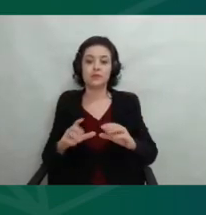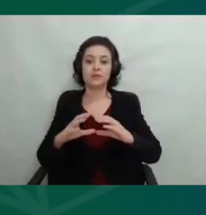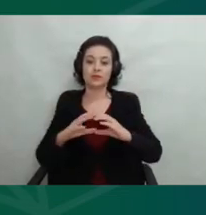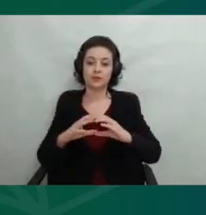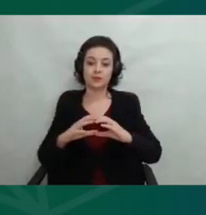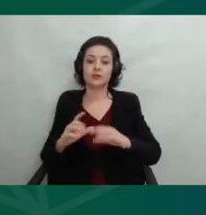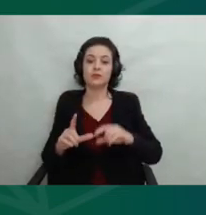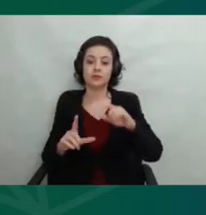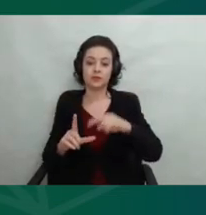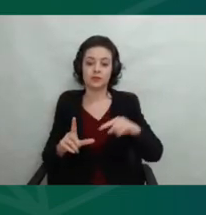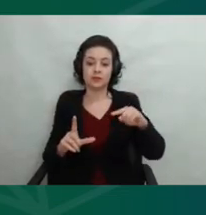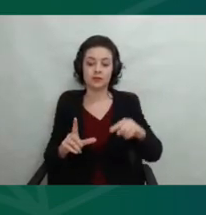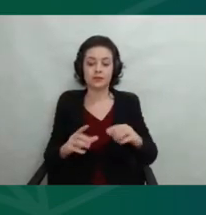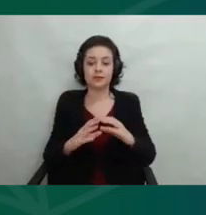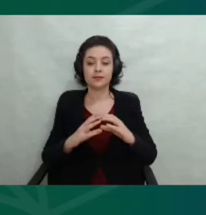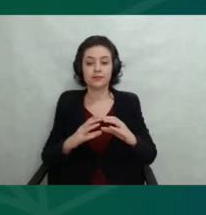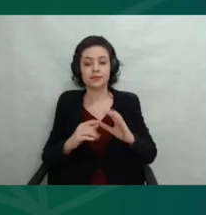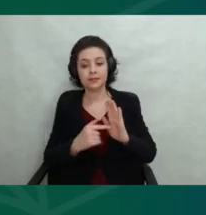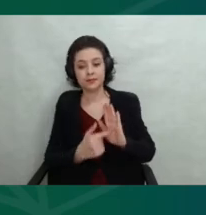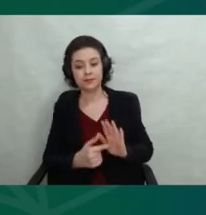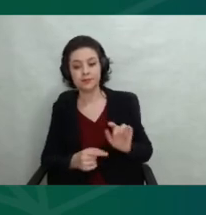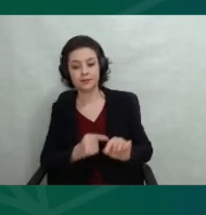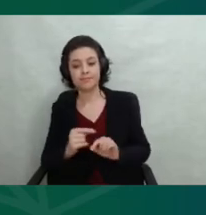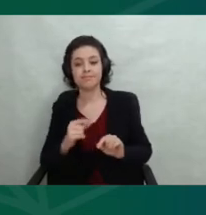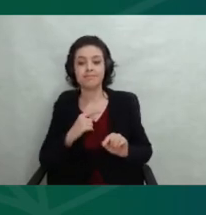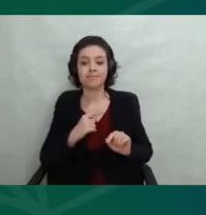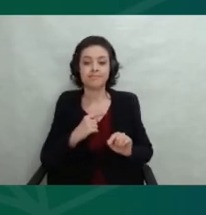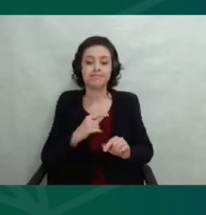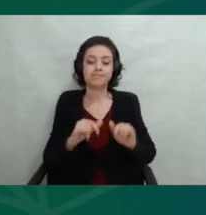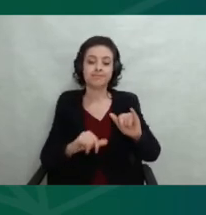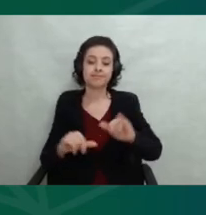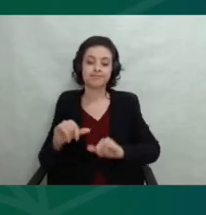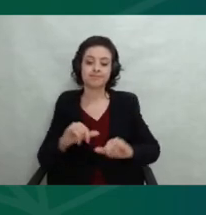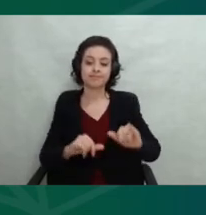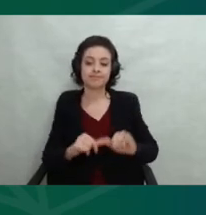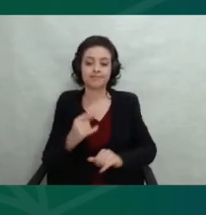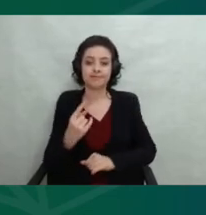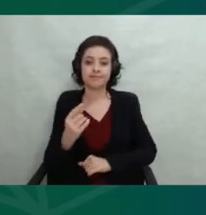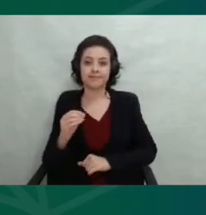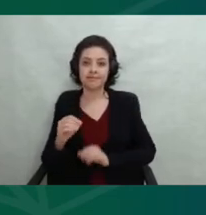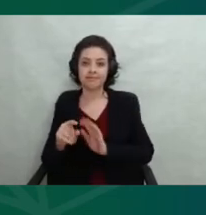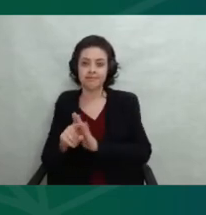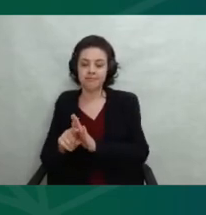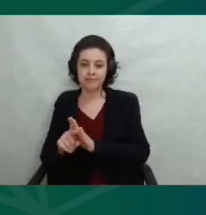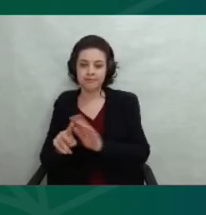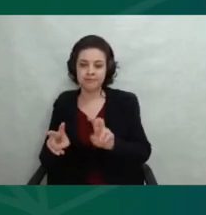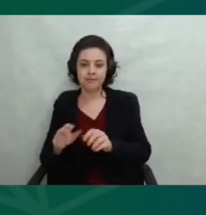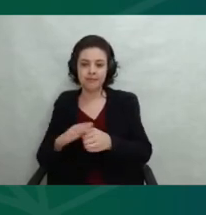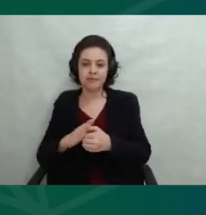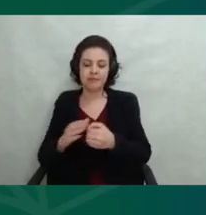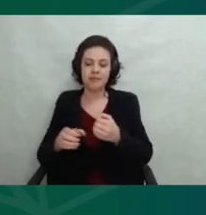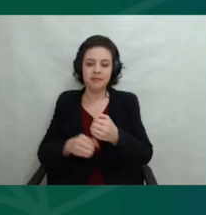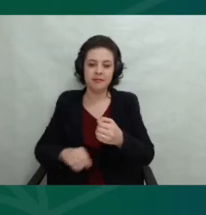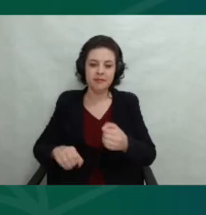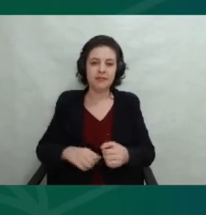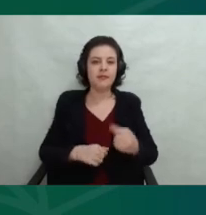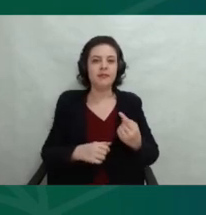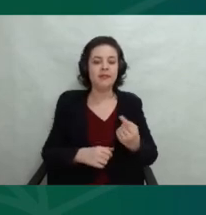alguma forma, abordaram essas substâncias. Então, são 10 estudos com esgoto, 16 estudos com água